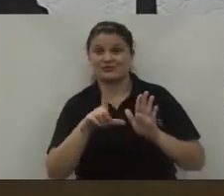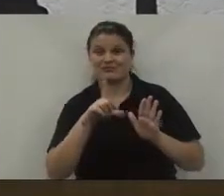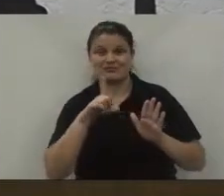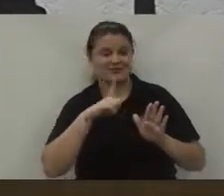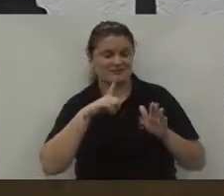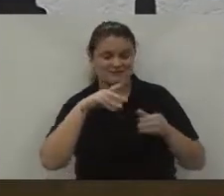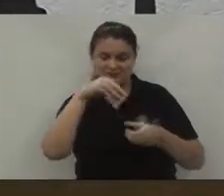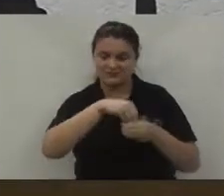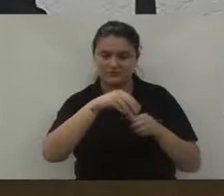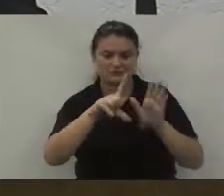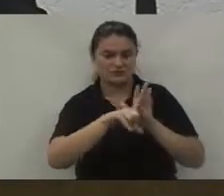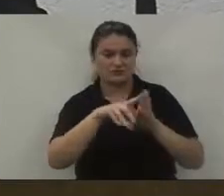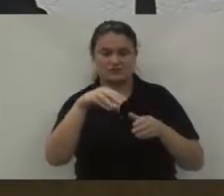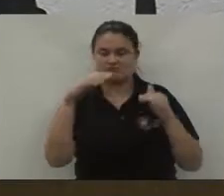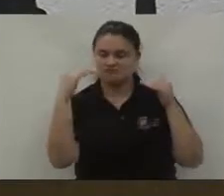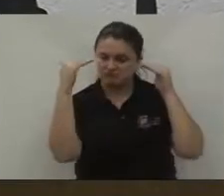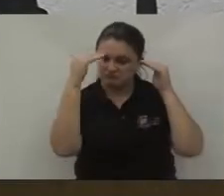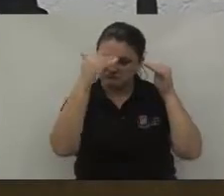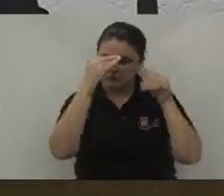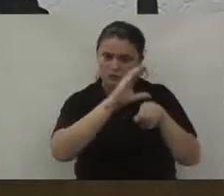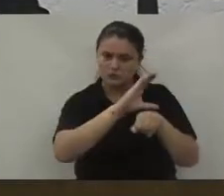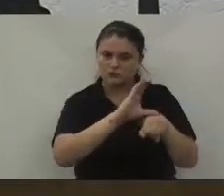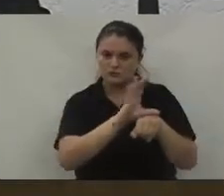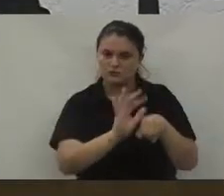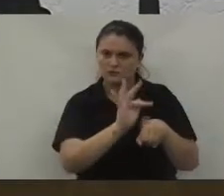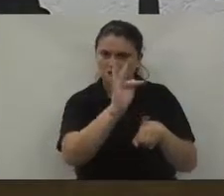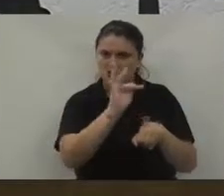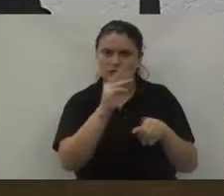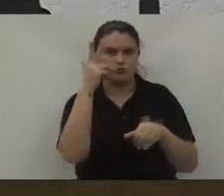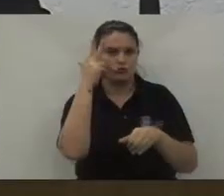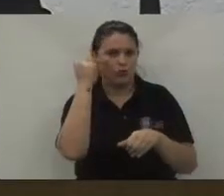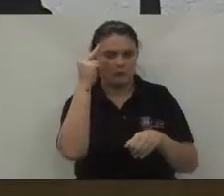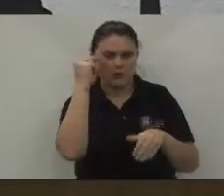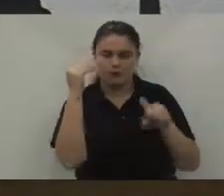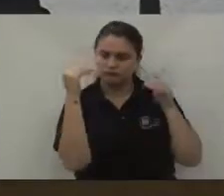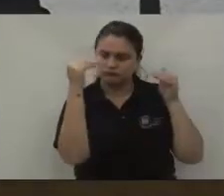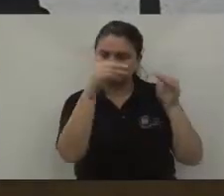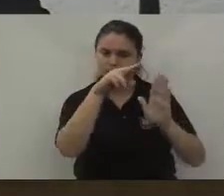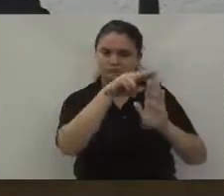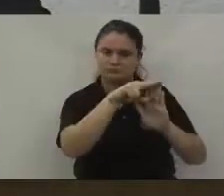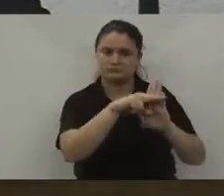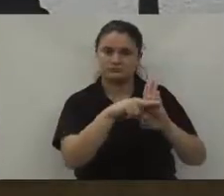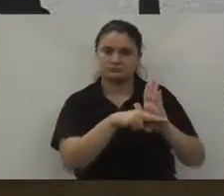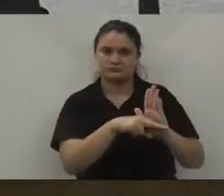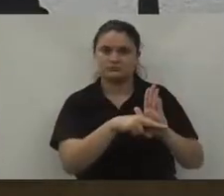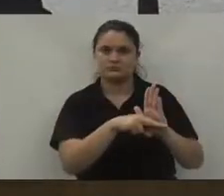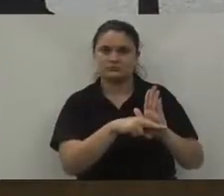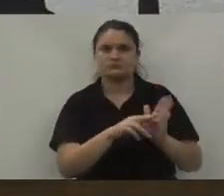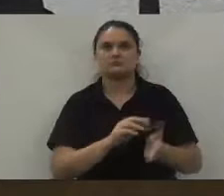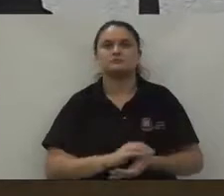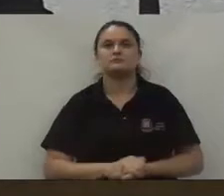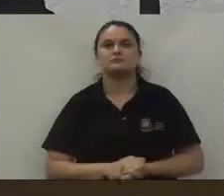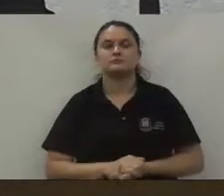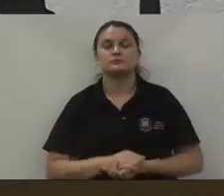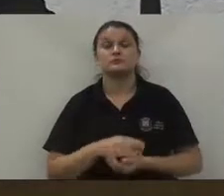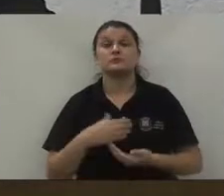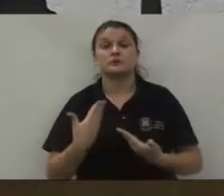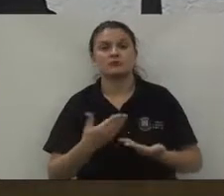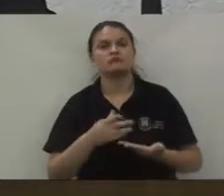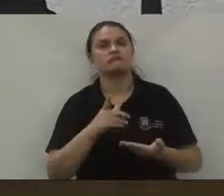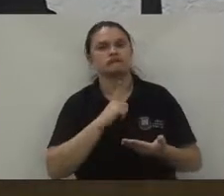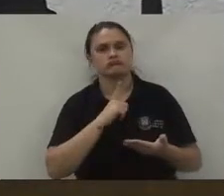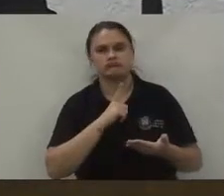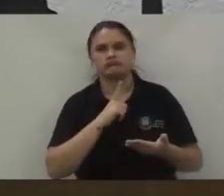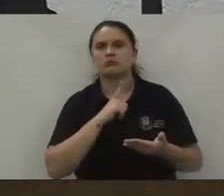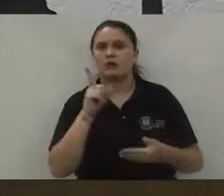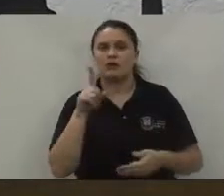e constitucional, devendo o mesmo seguir os trâmites previstos no regimento. E como este se encontra